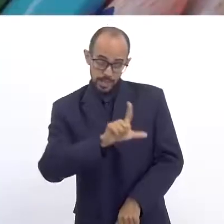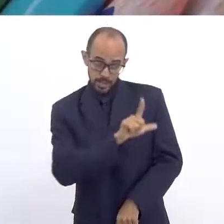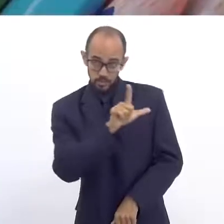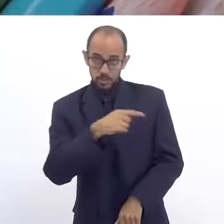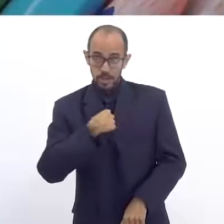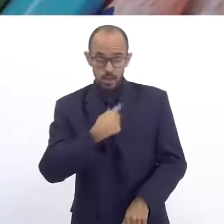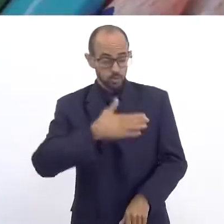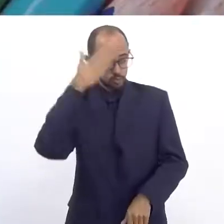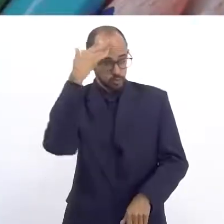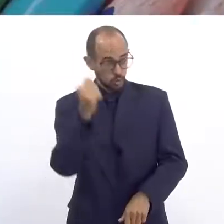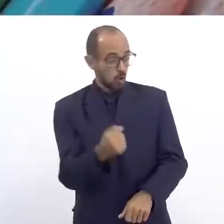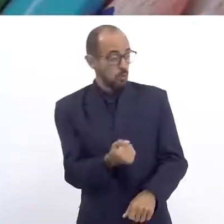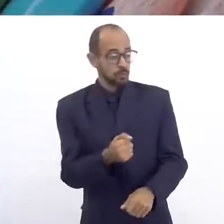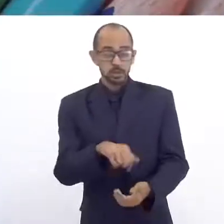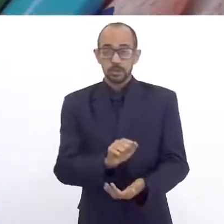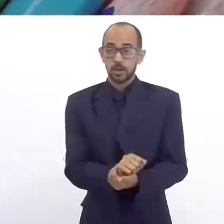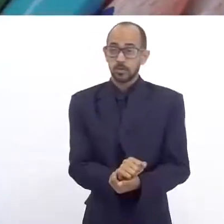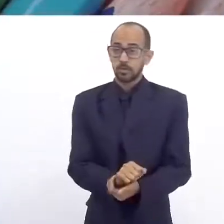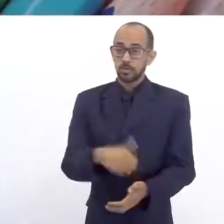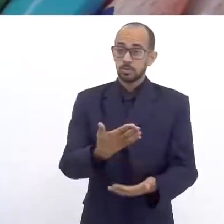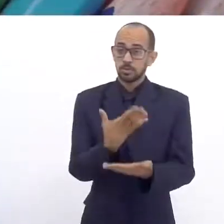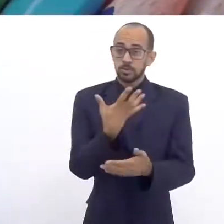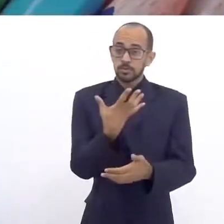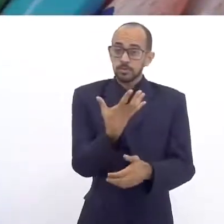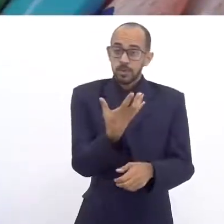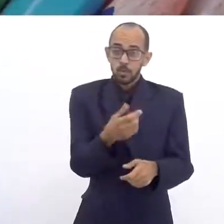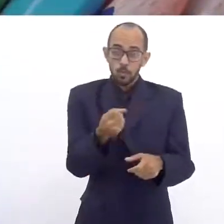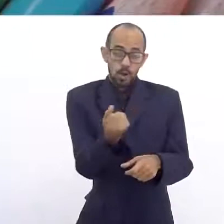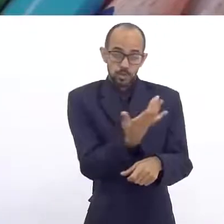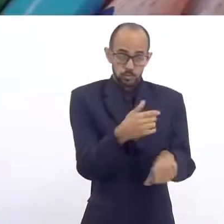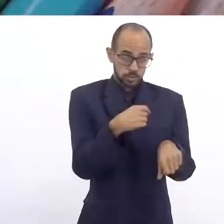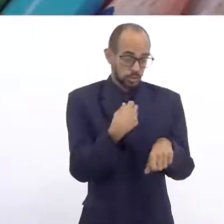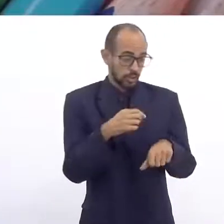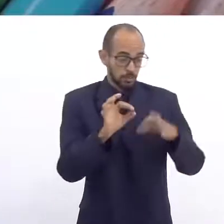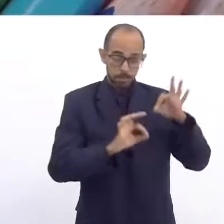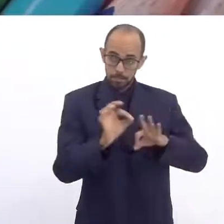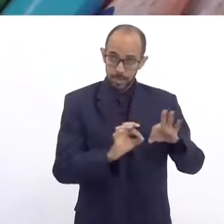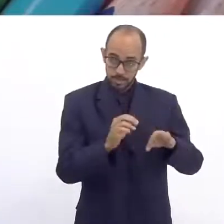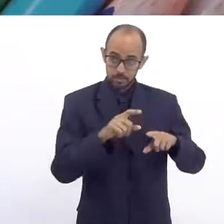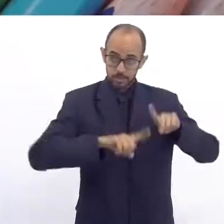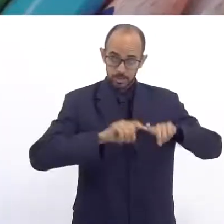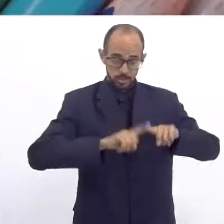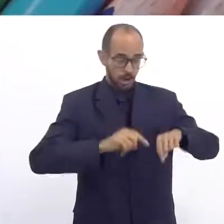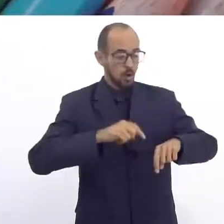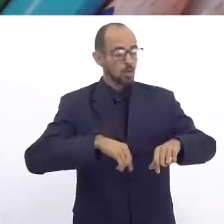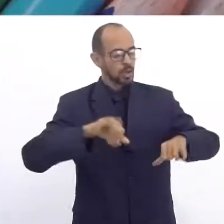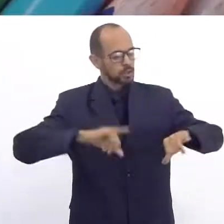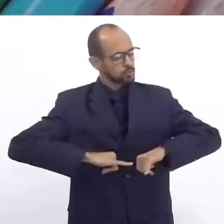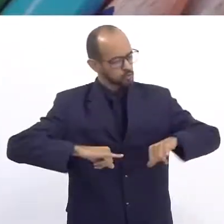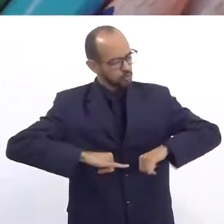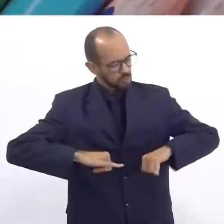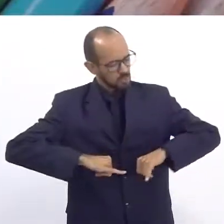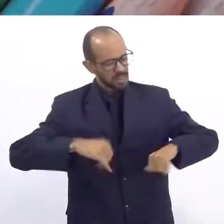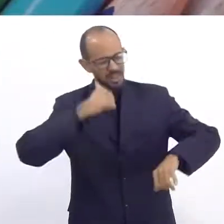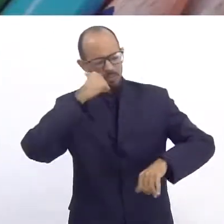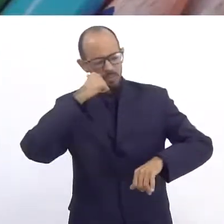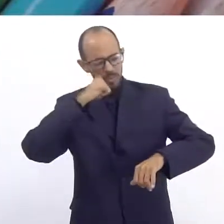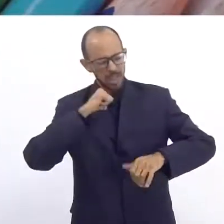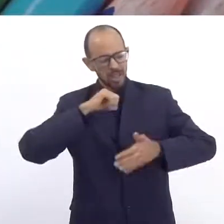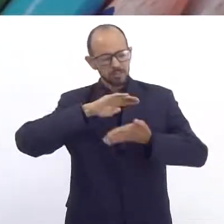eu soube gravando Educação nesses anos todos de gravação, conversando com agentes literários, que a mulher sofre ainda